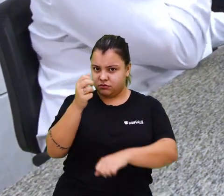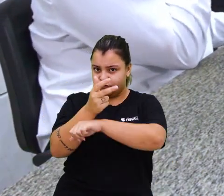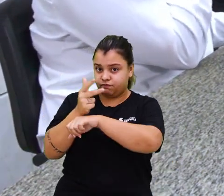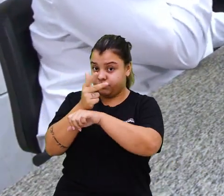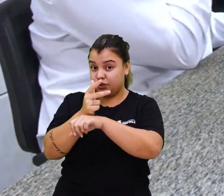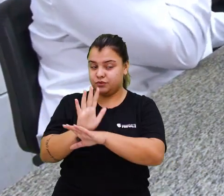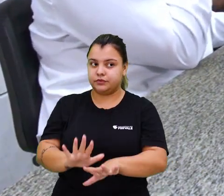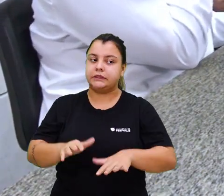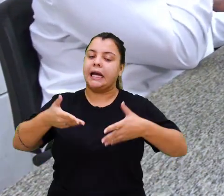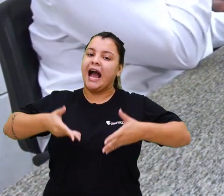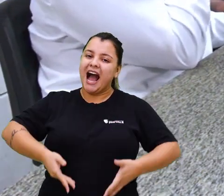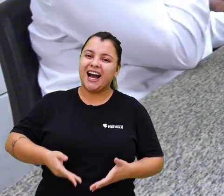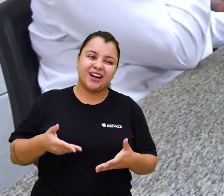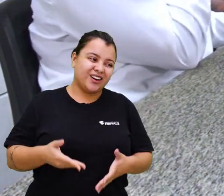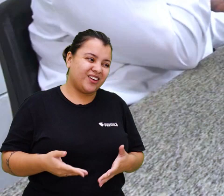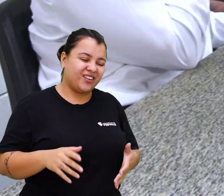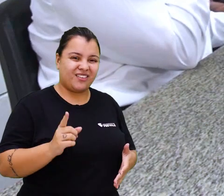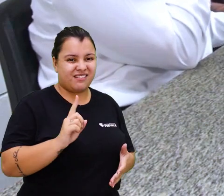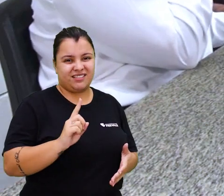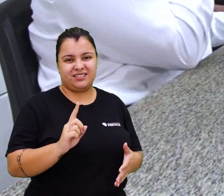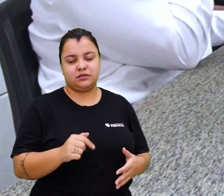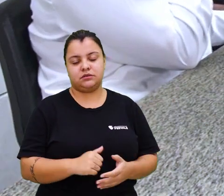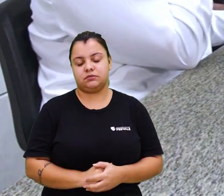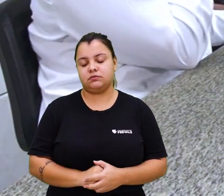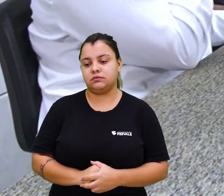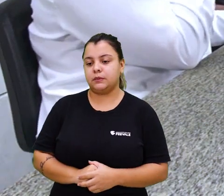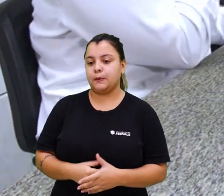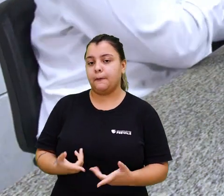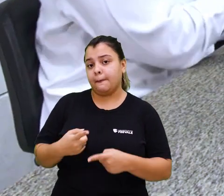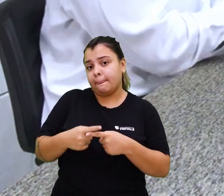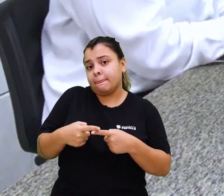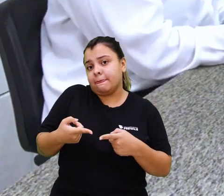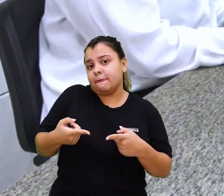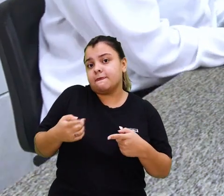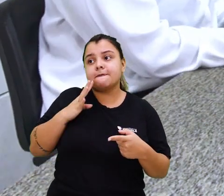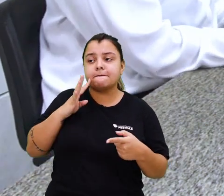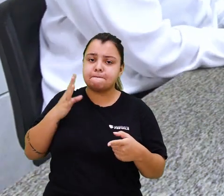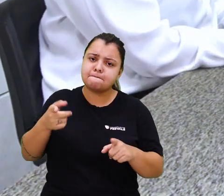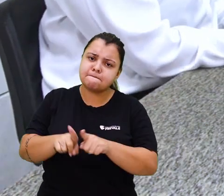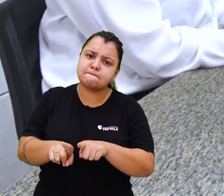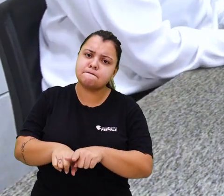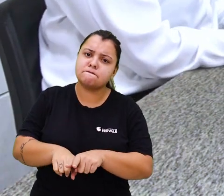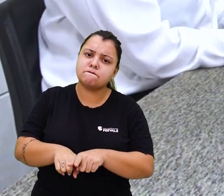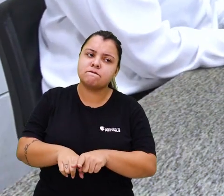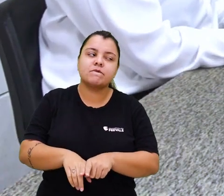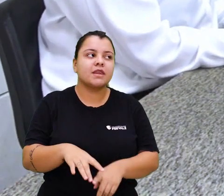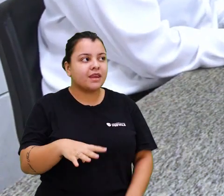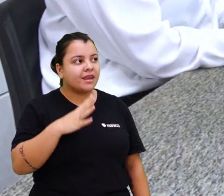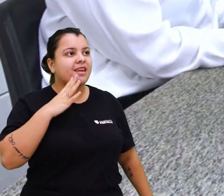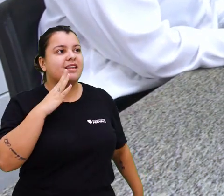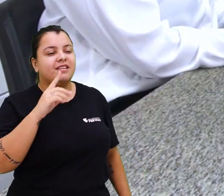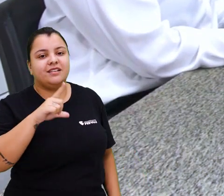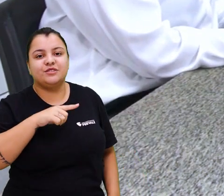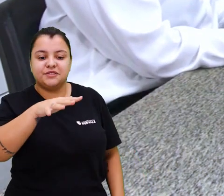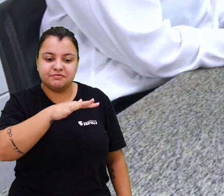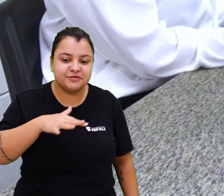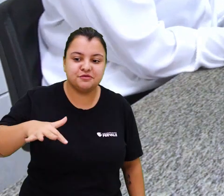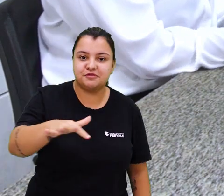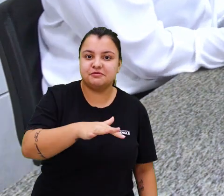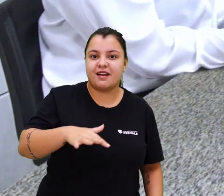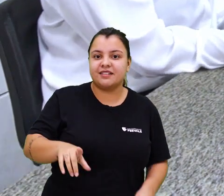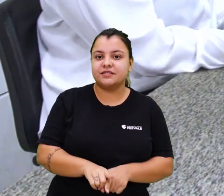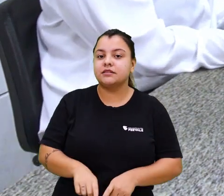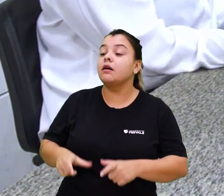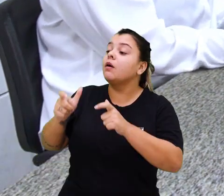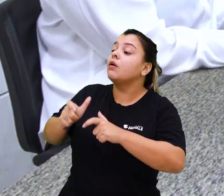enquanto Eno porque né acho que é ia ser bacana ia ser muito bacana também se a gente tivesse um espaço também pois é